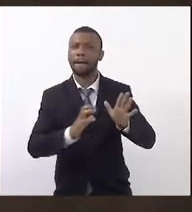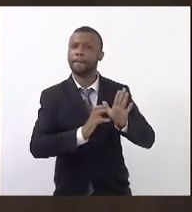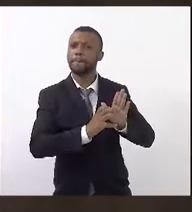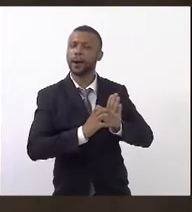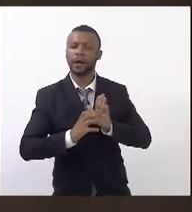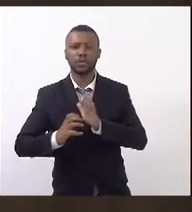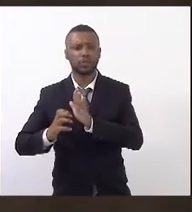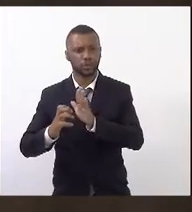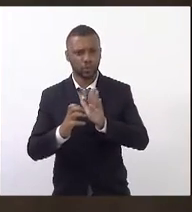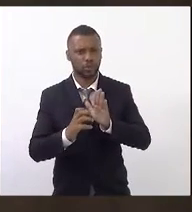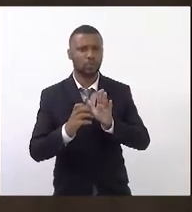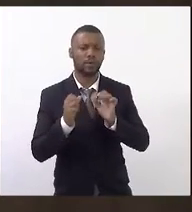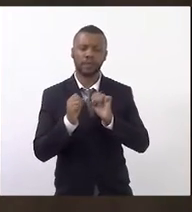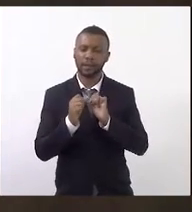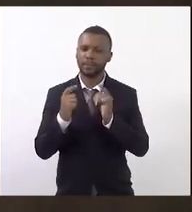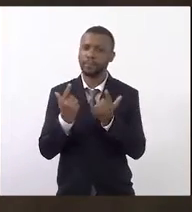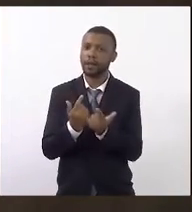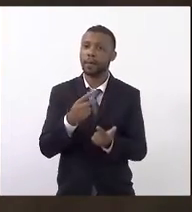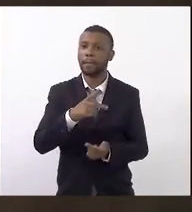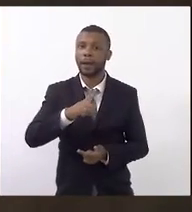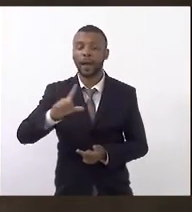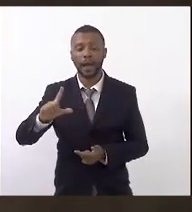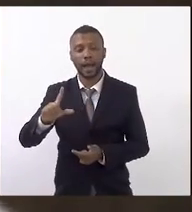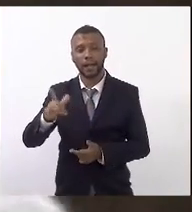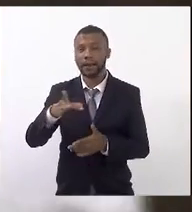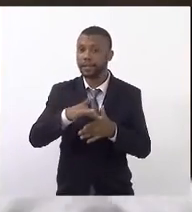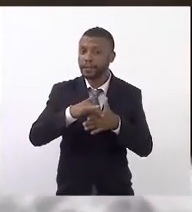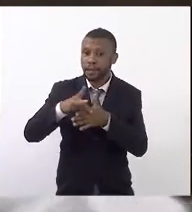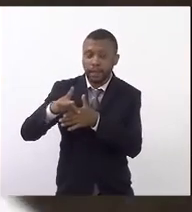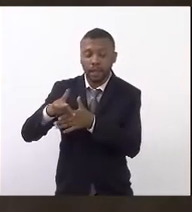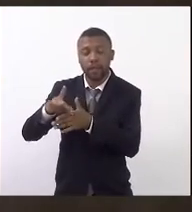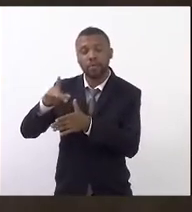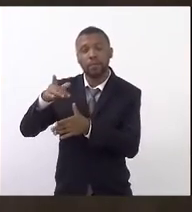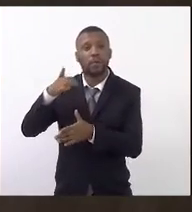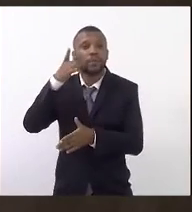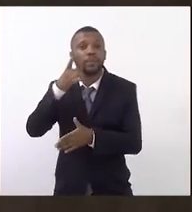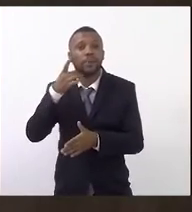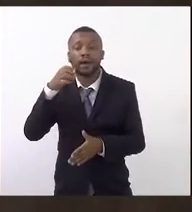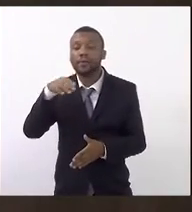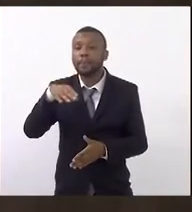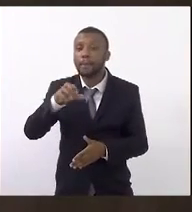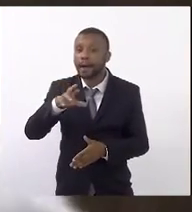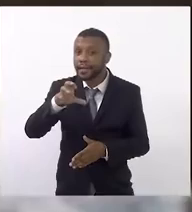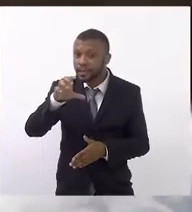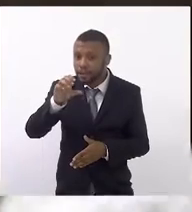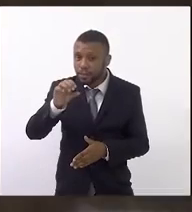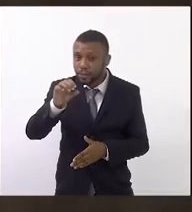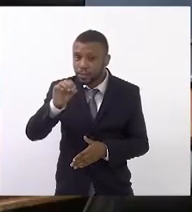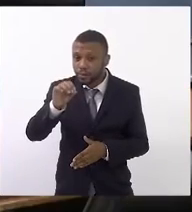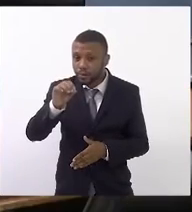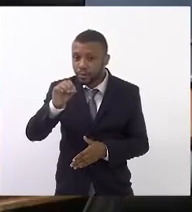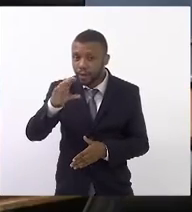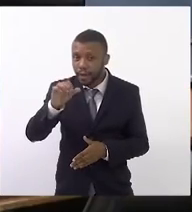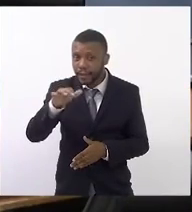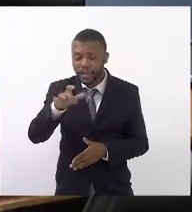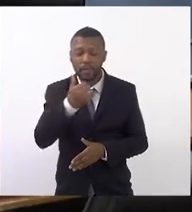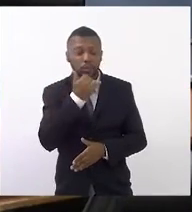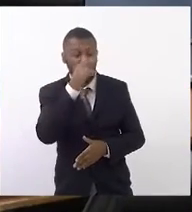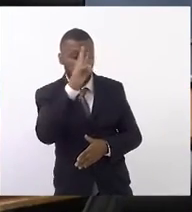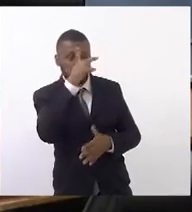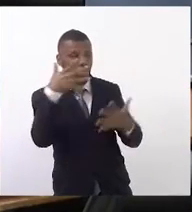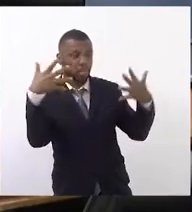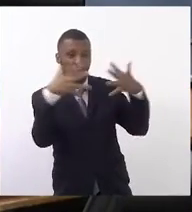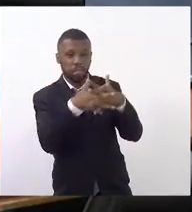do PL, liderado pelo deputado Márcio Canella, que acabou anunciando... Não, União Brasil, pô. A União Brasil,